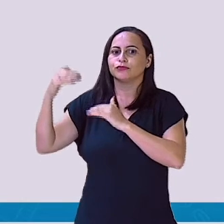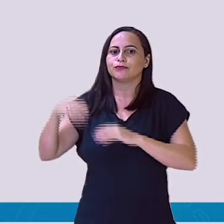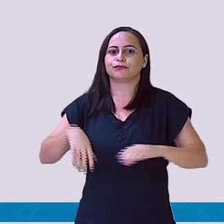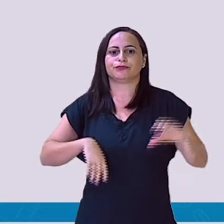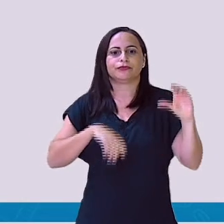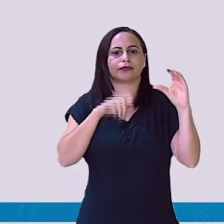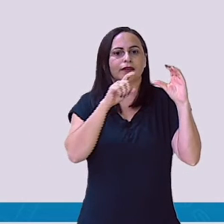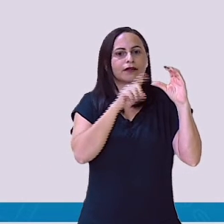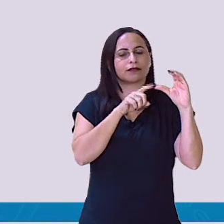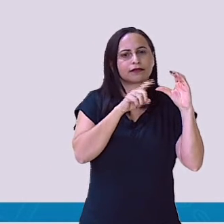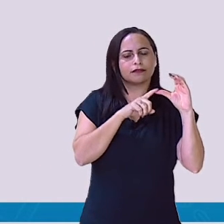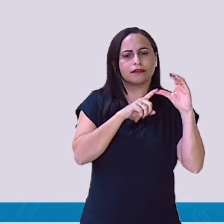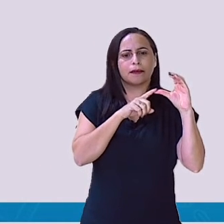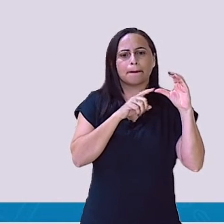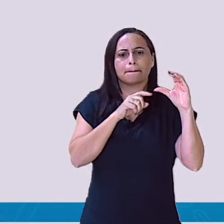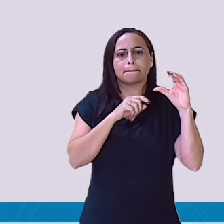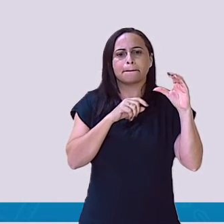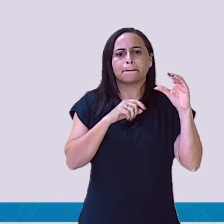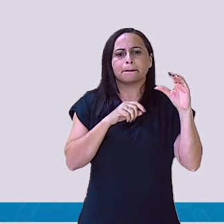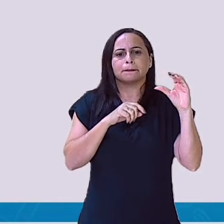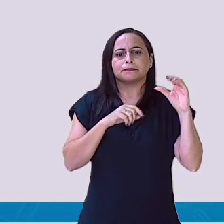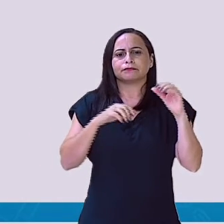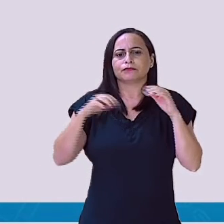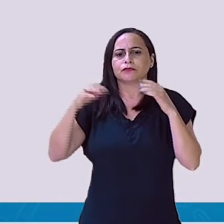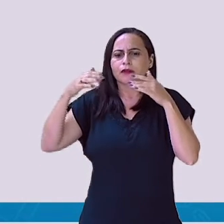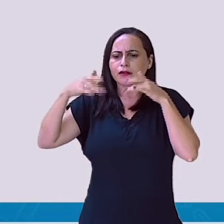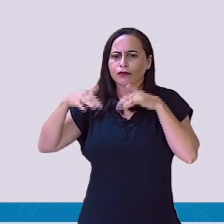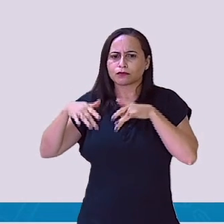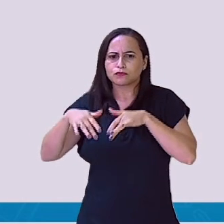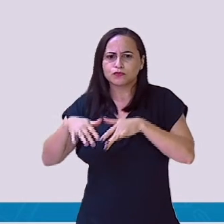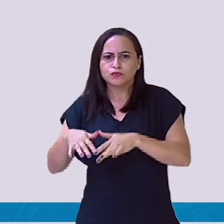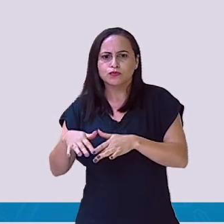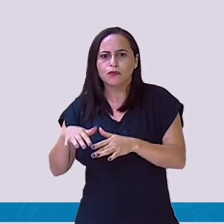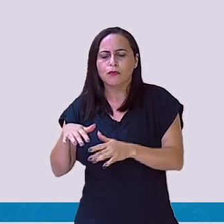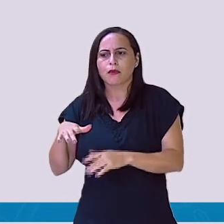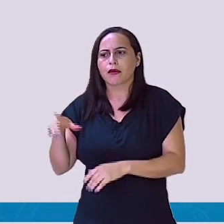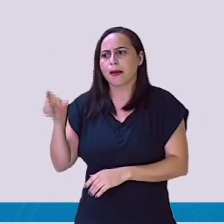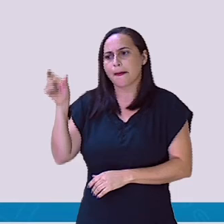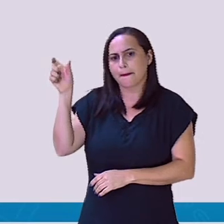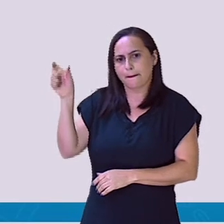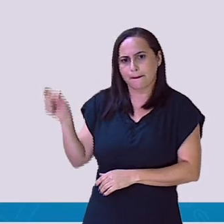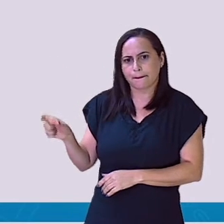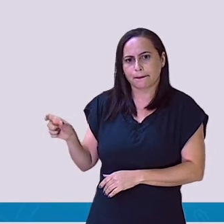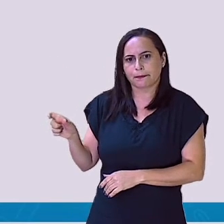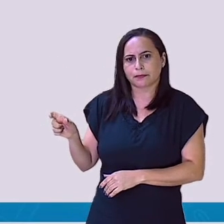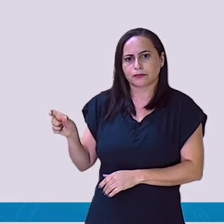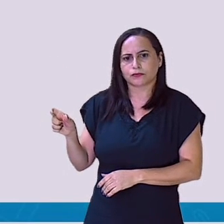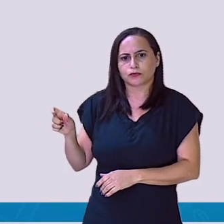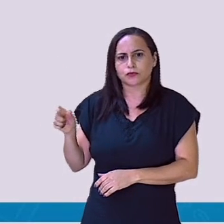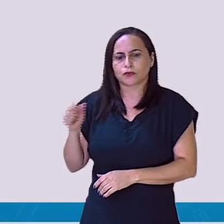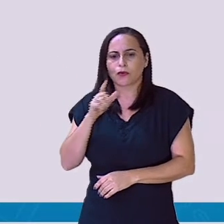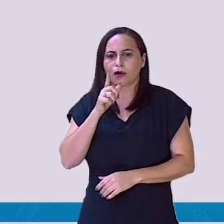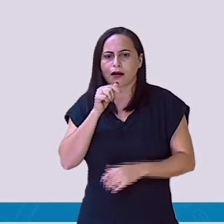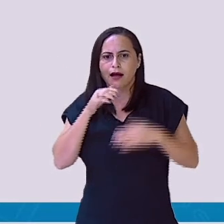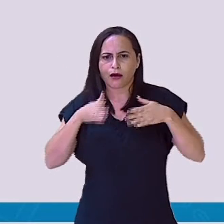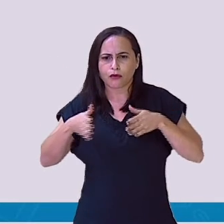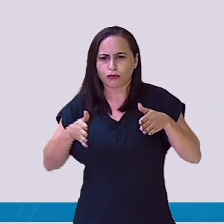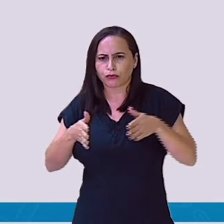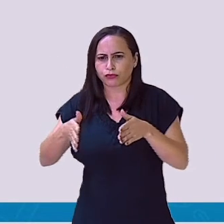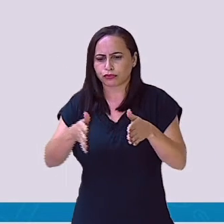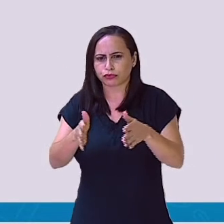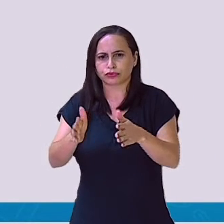Descer, Fabrício, correnteza. Já descarto também, porque tem uma palavra que tem